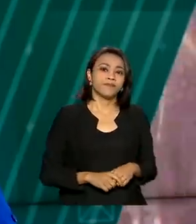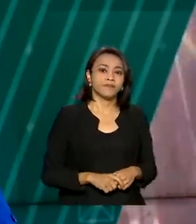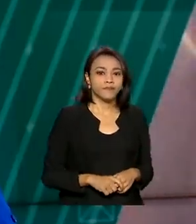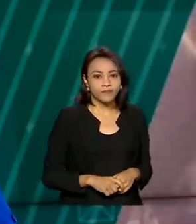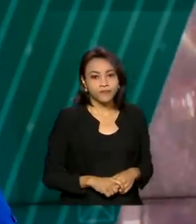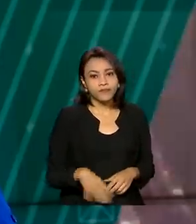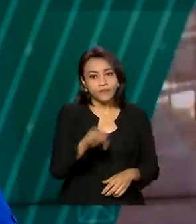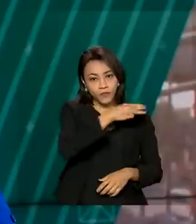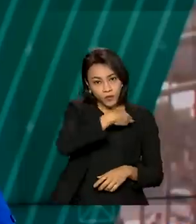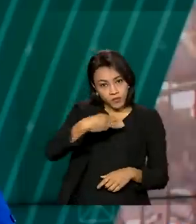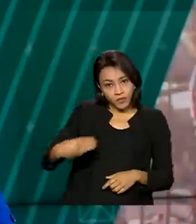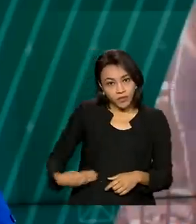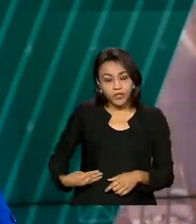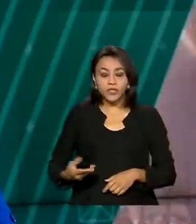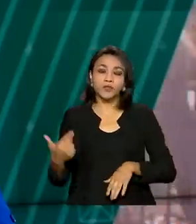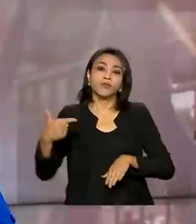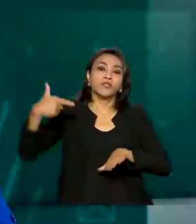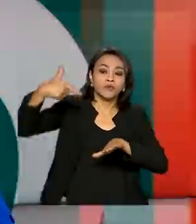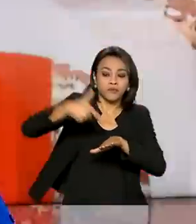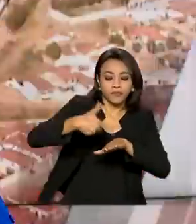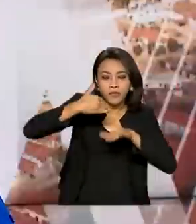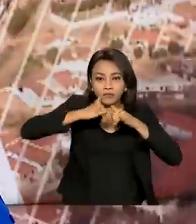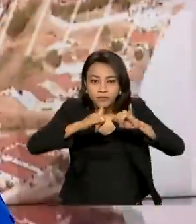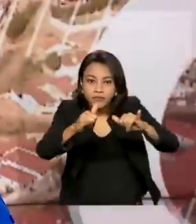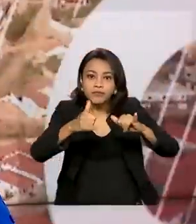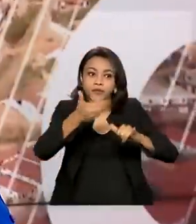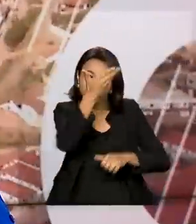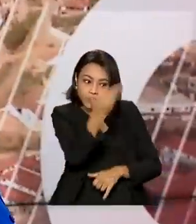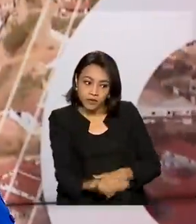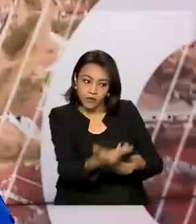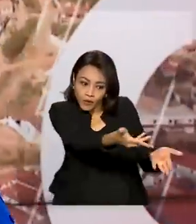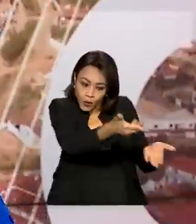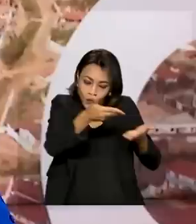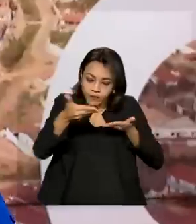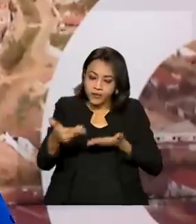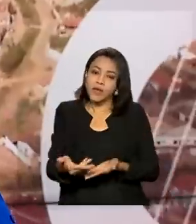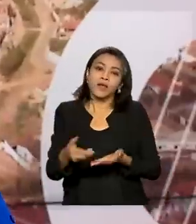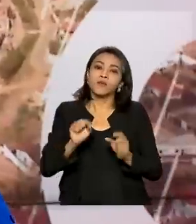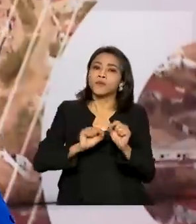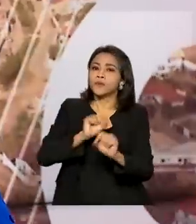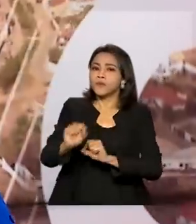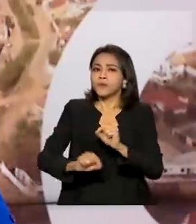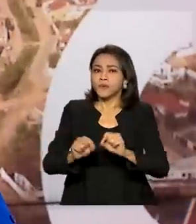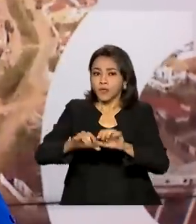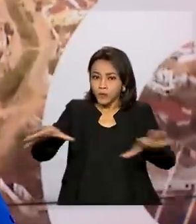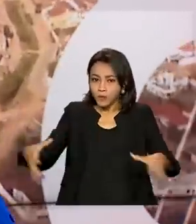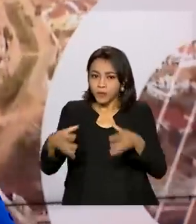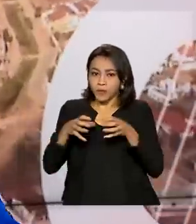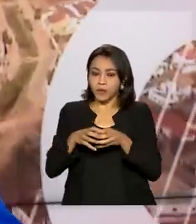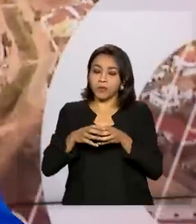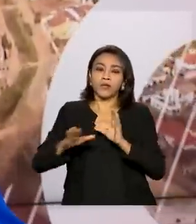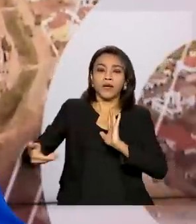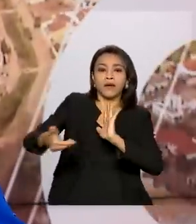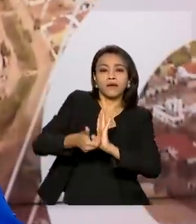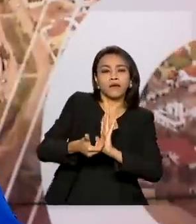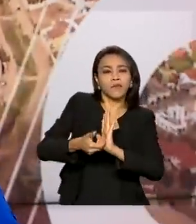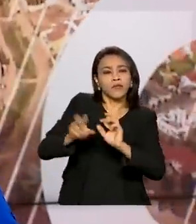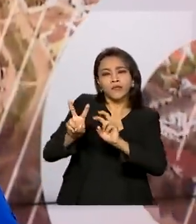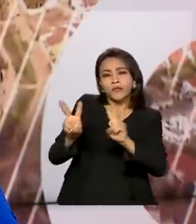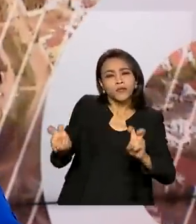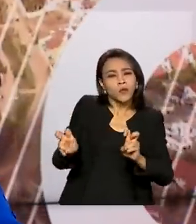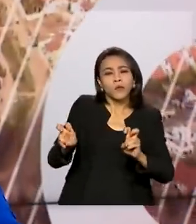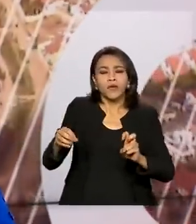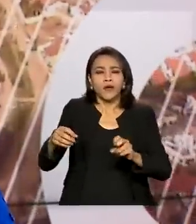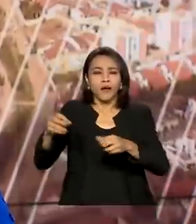e o ministro de Minas e energia foi convidado pela comissão de fiscalização financeira e controle da Câmara dos Deputados para falar